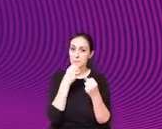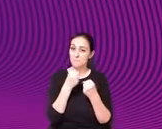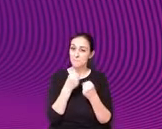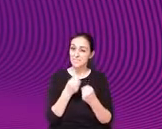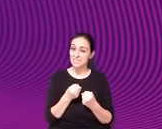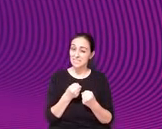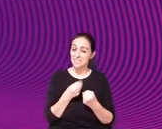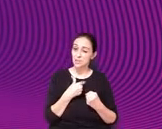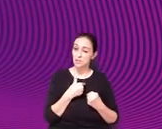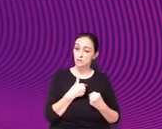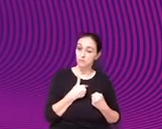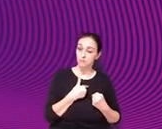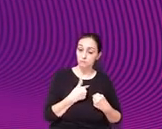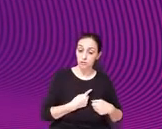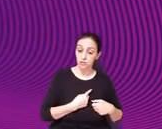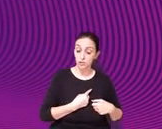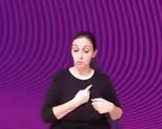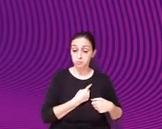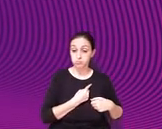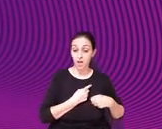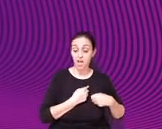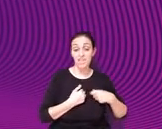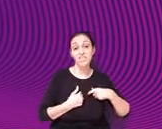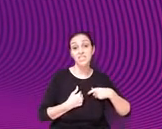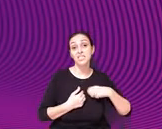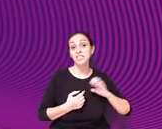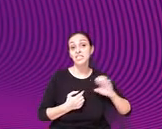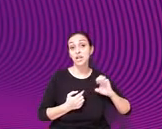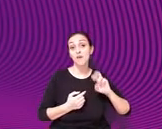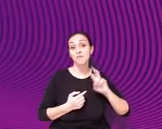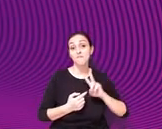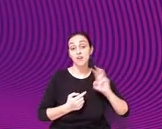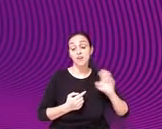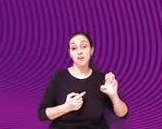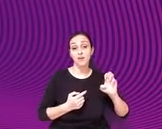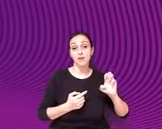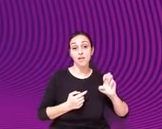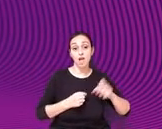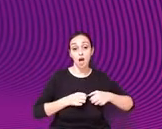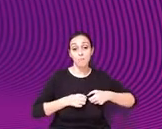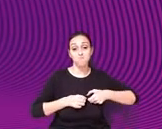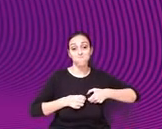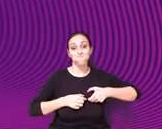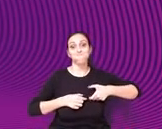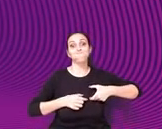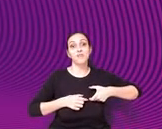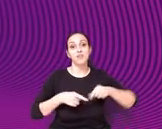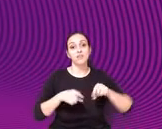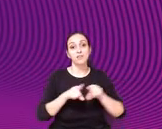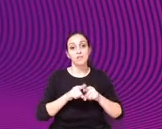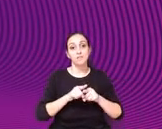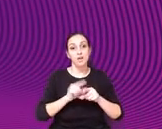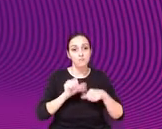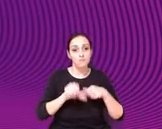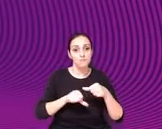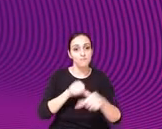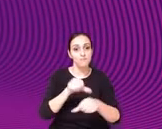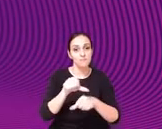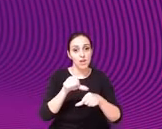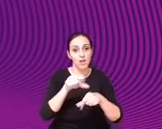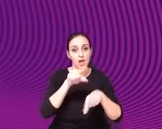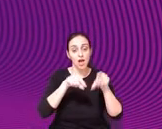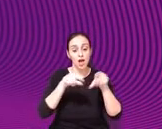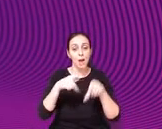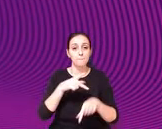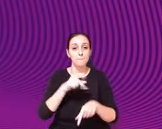uma sobrecarga ventricular esquerda, com importante crescimento septal, tinha uma alteração inicial da repolarização ventricular, com